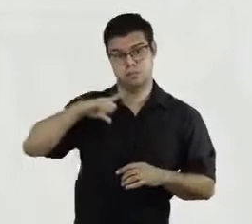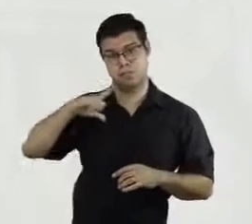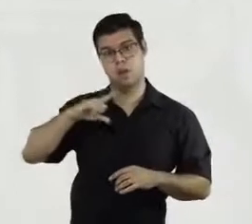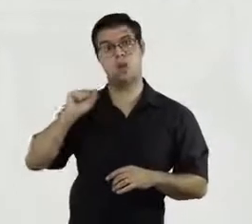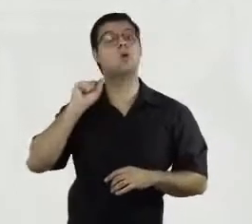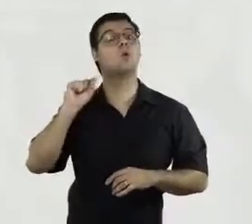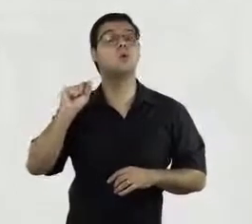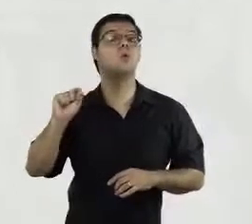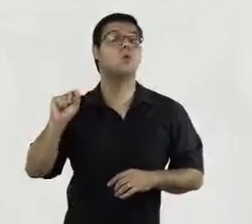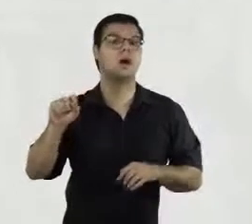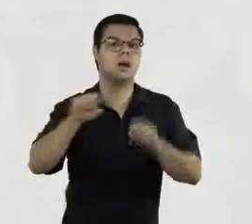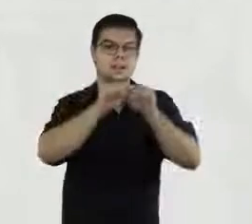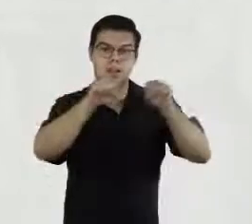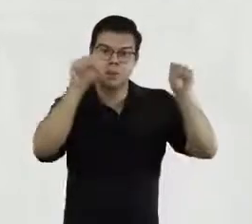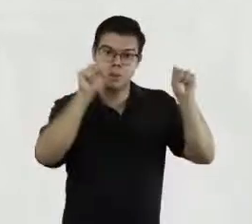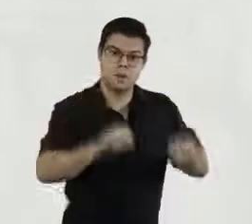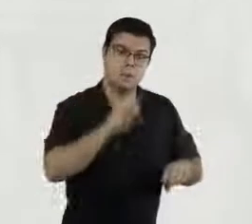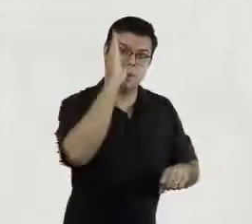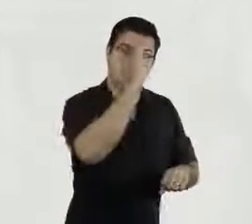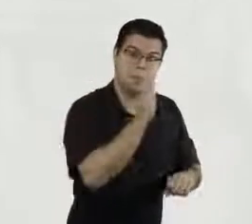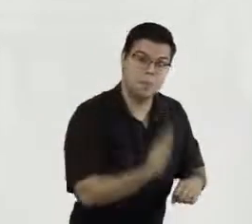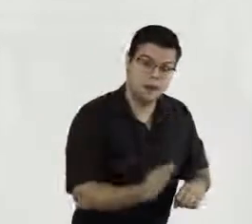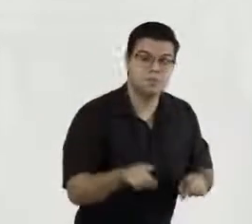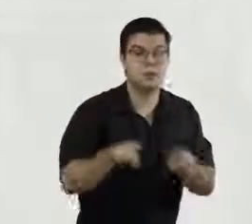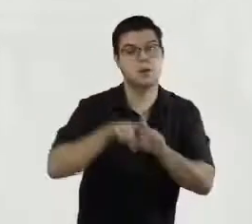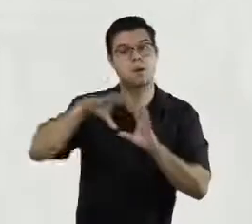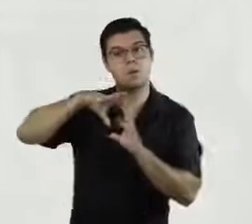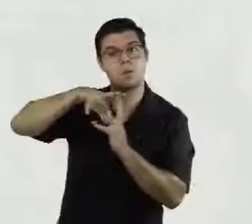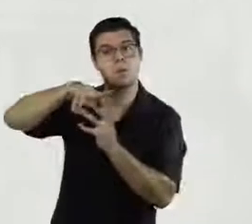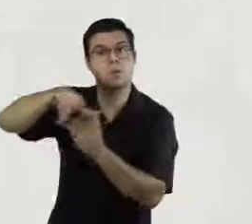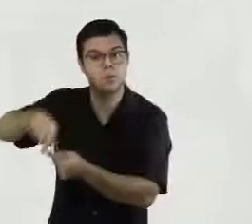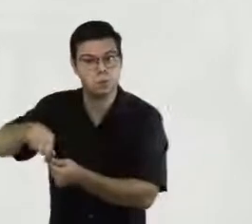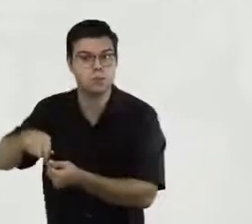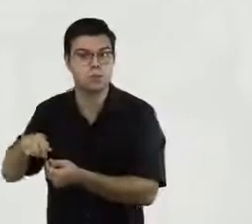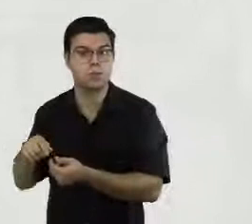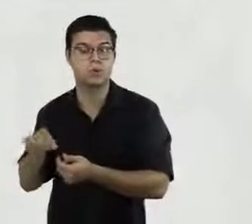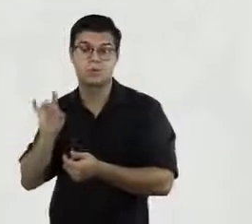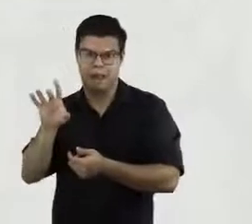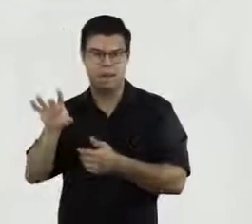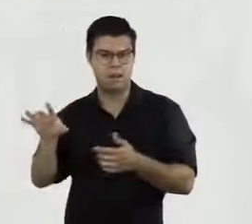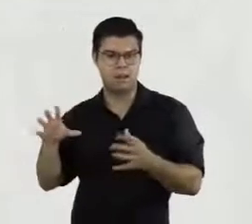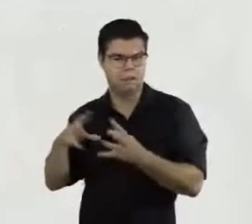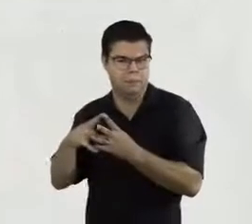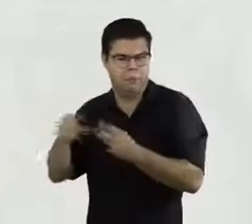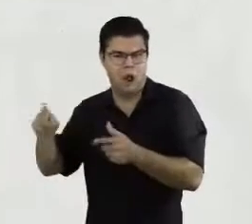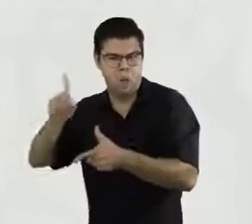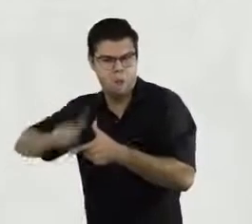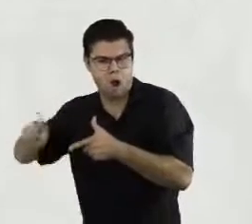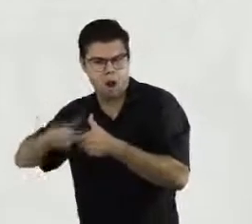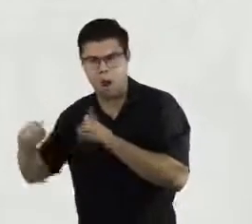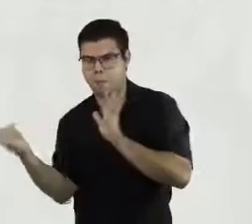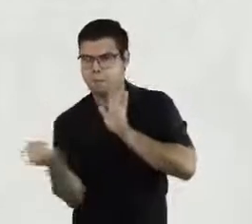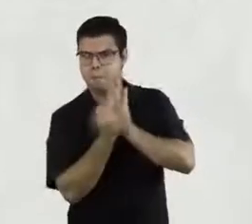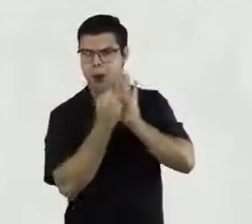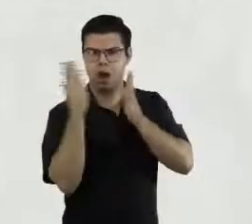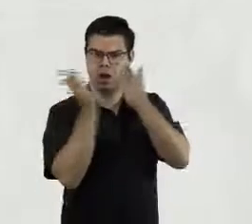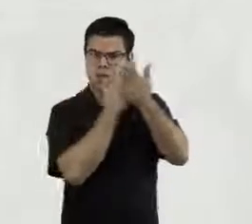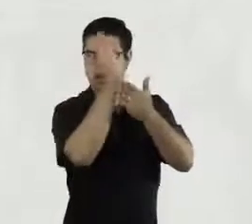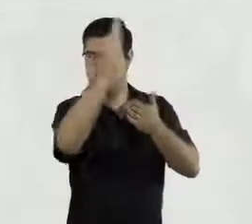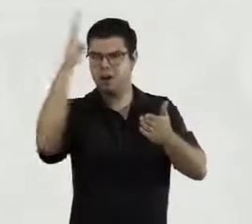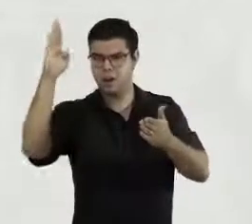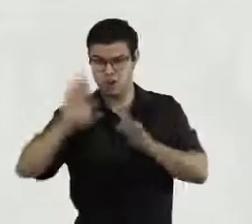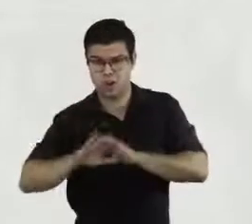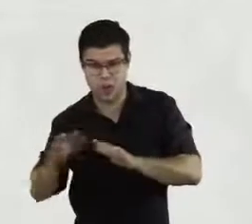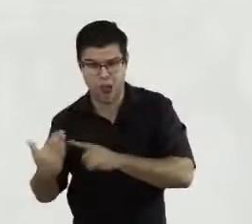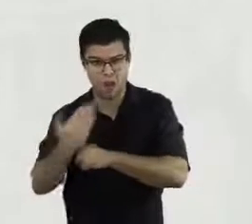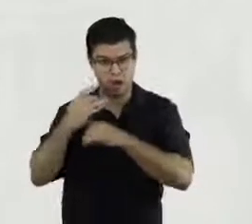ensino da bibliografia no Brasil, no mundo, não seria a panaceia para resolver os problemas relativos ao patrimônio bibliográfico, mas ajudaria, ou até